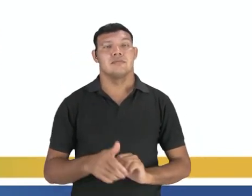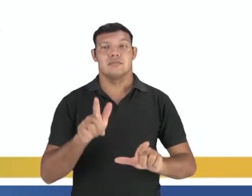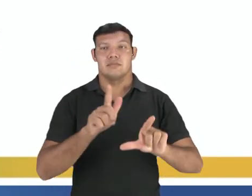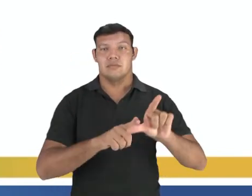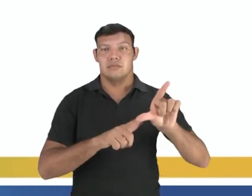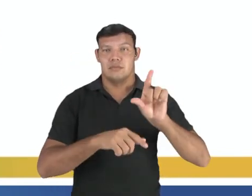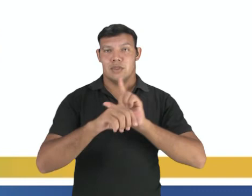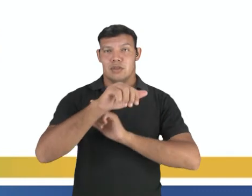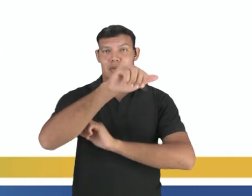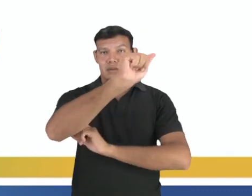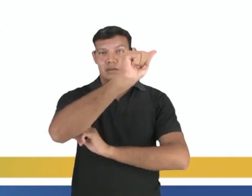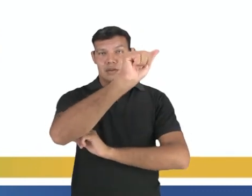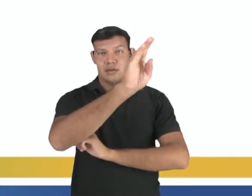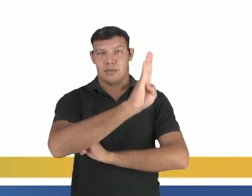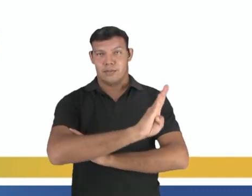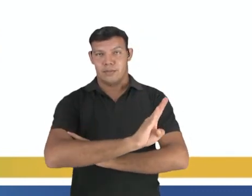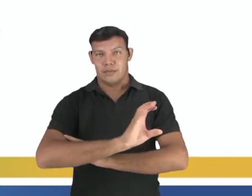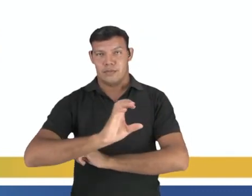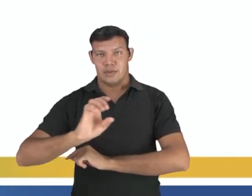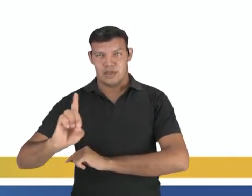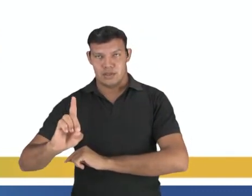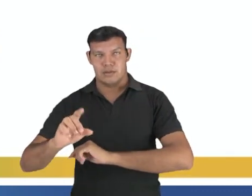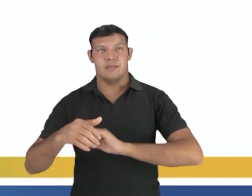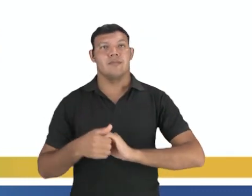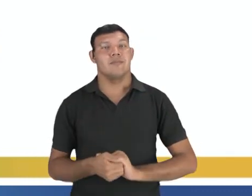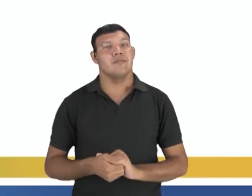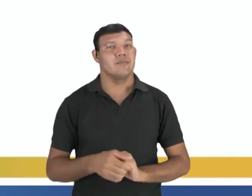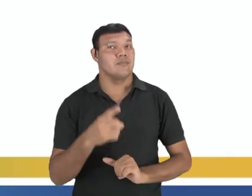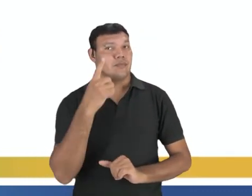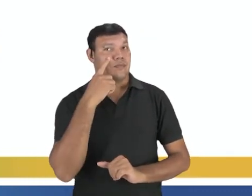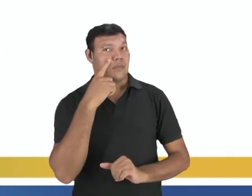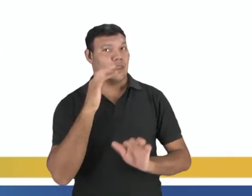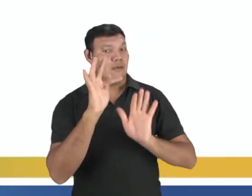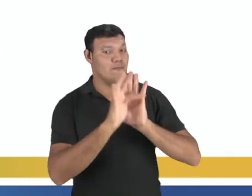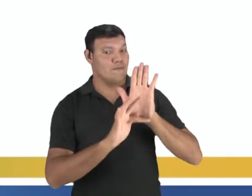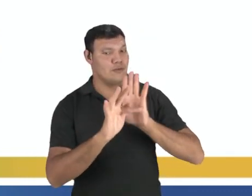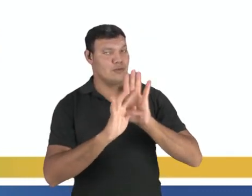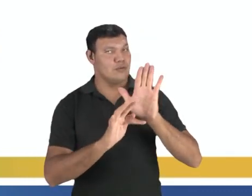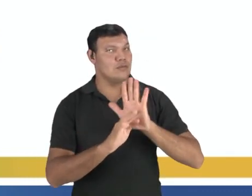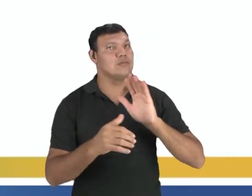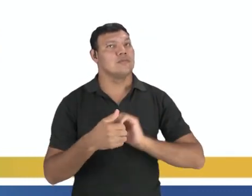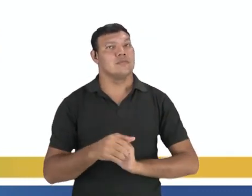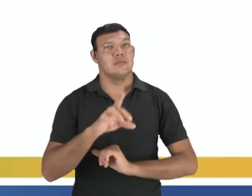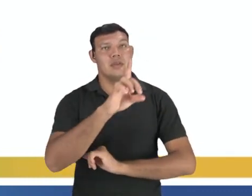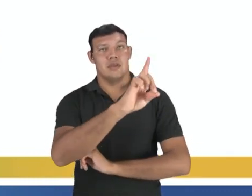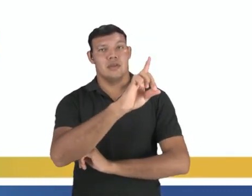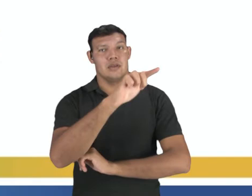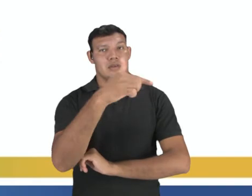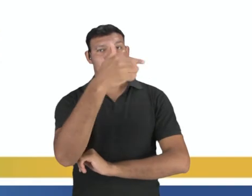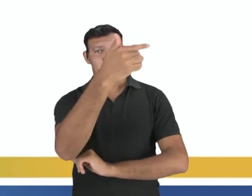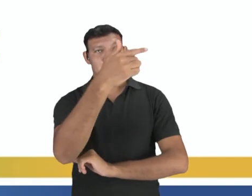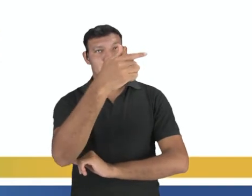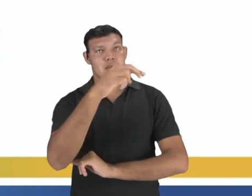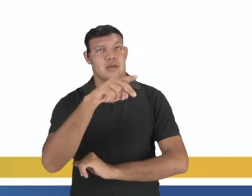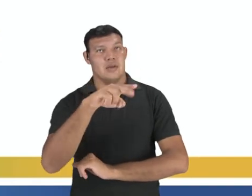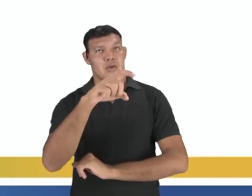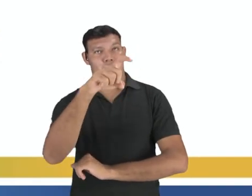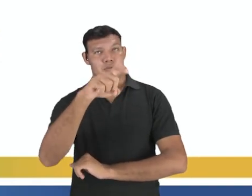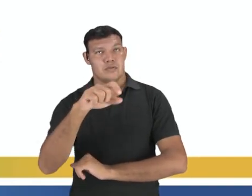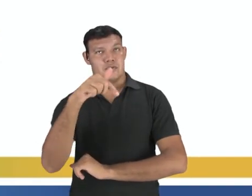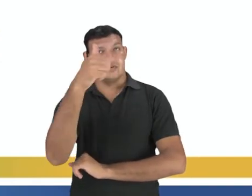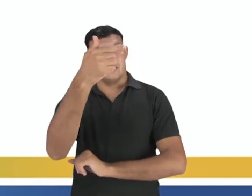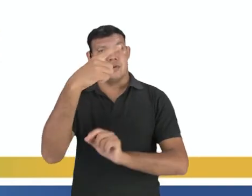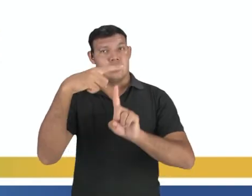né? D ao quadrado, estou trabalhando na fórmula de Pitágoras, D ao quadrado é igual a x ao quadrado mais x ao